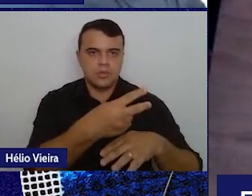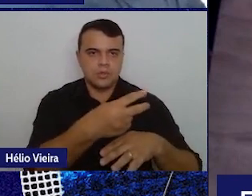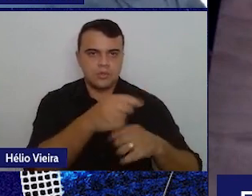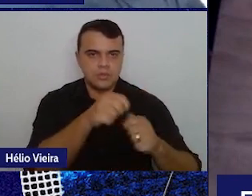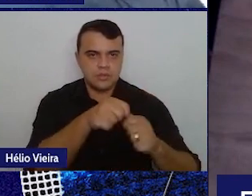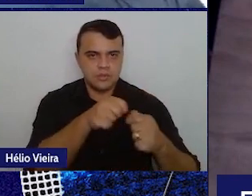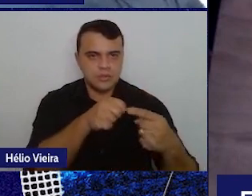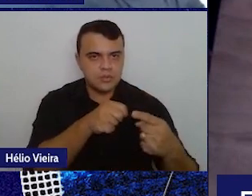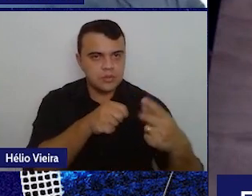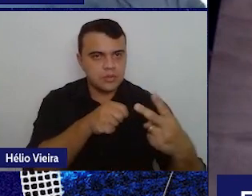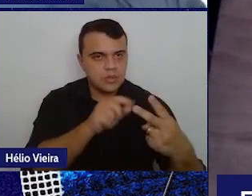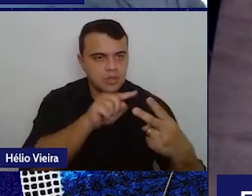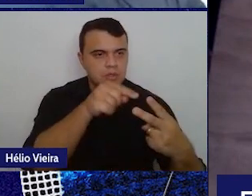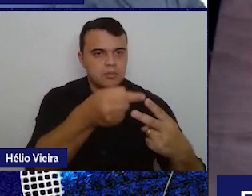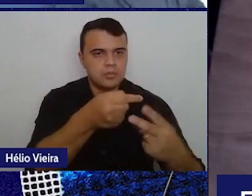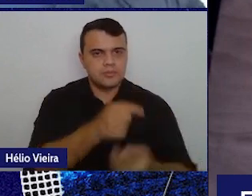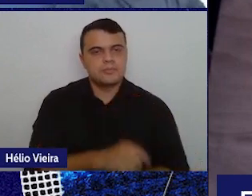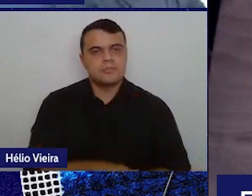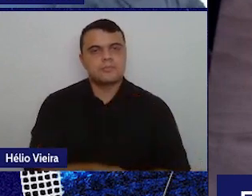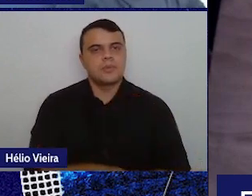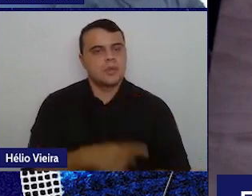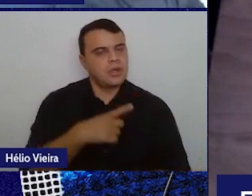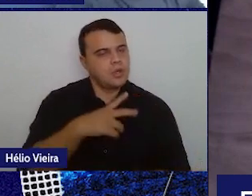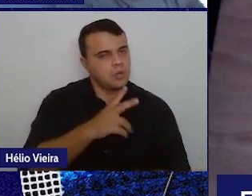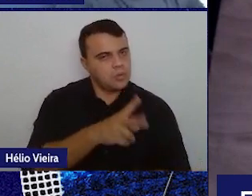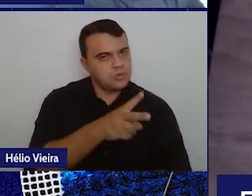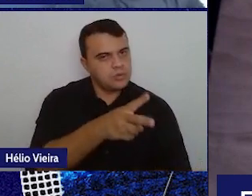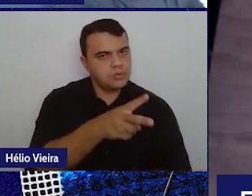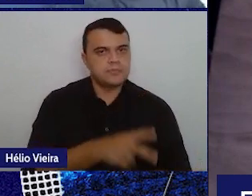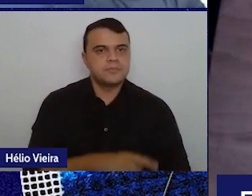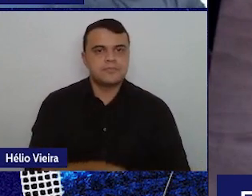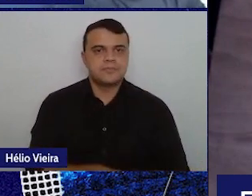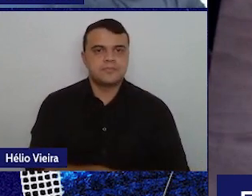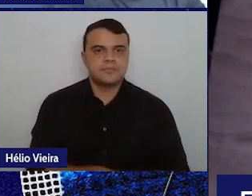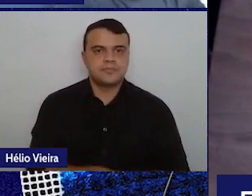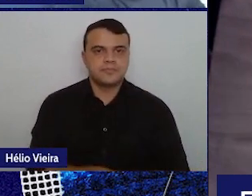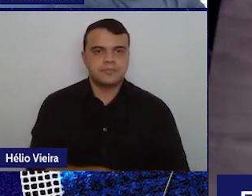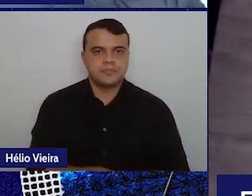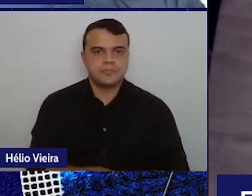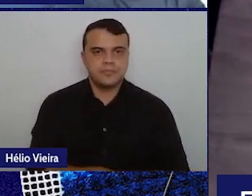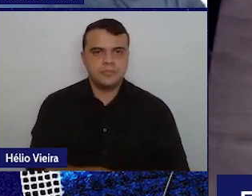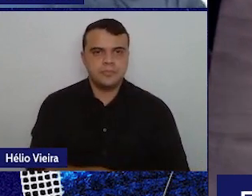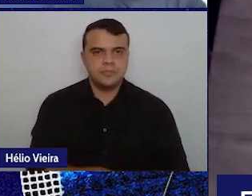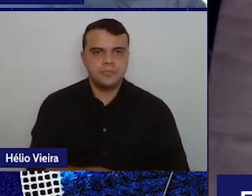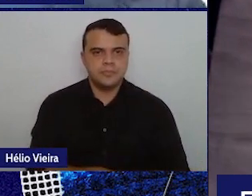1 e no próximo. E aí eu continuo fazendo.